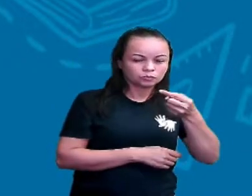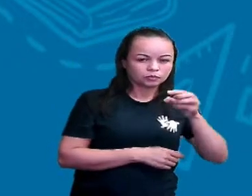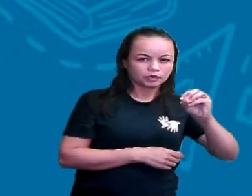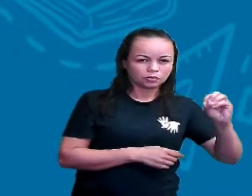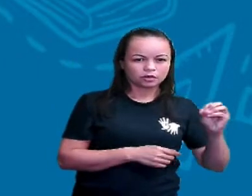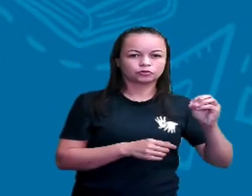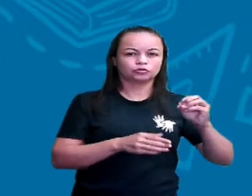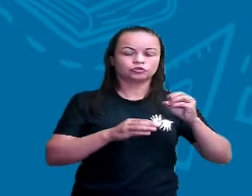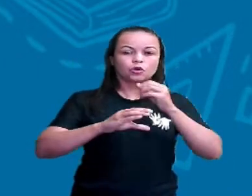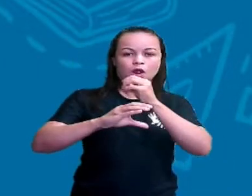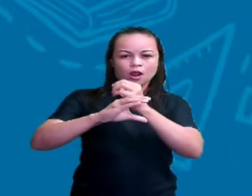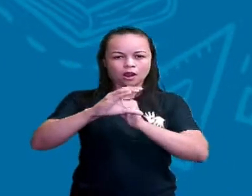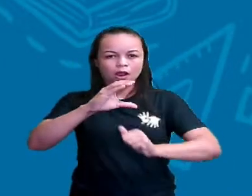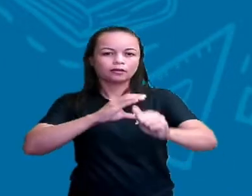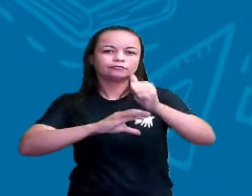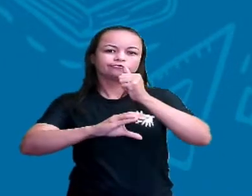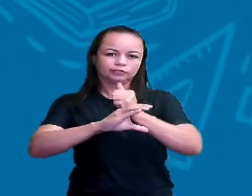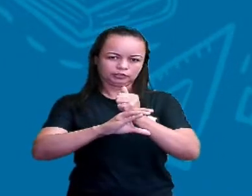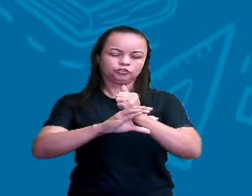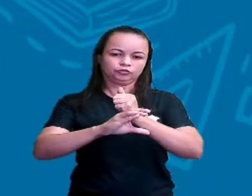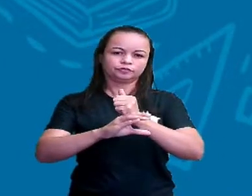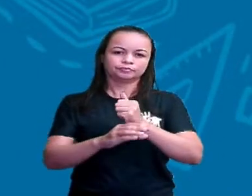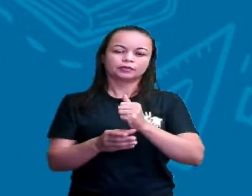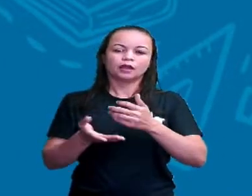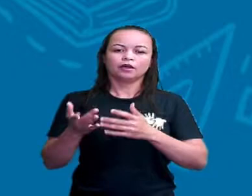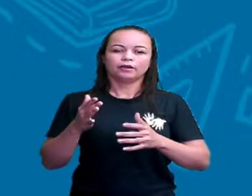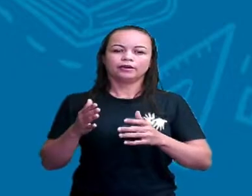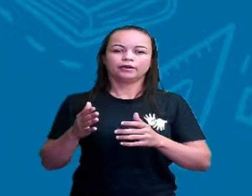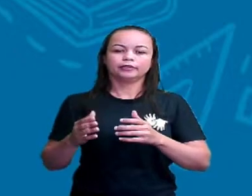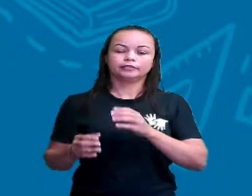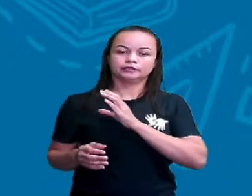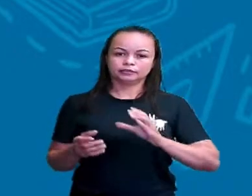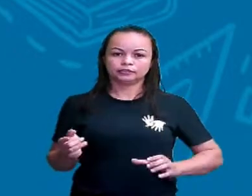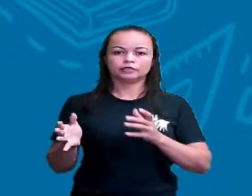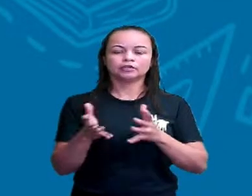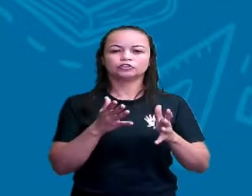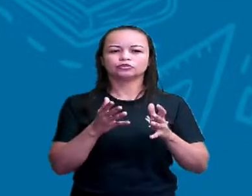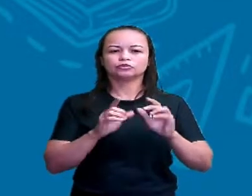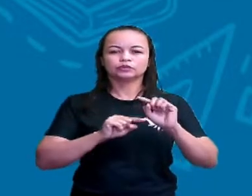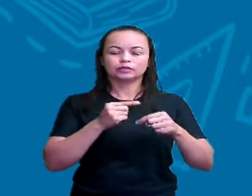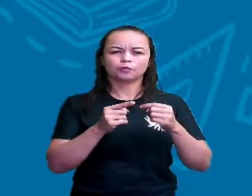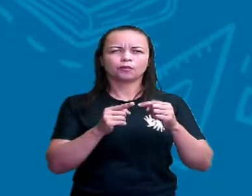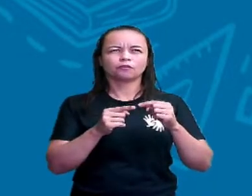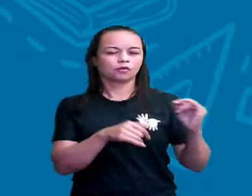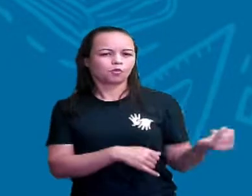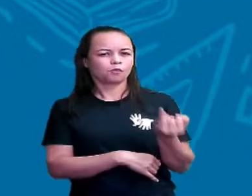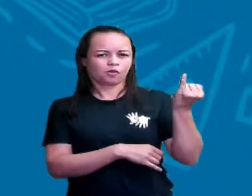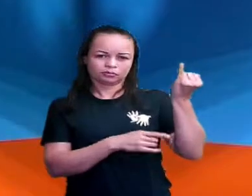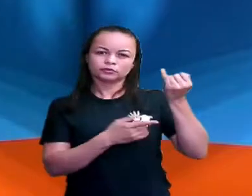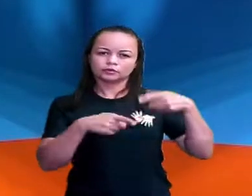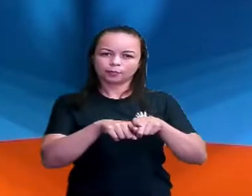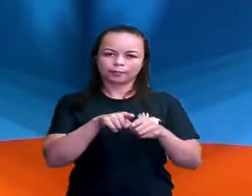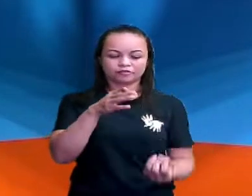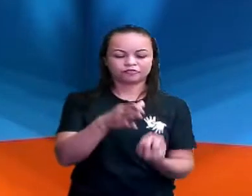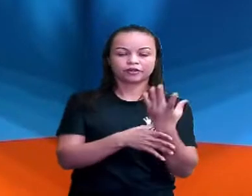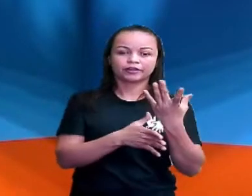de Cristo, tá? E o marco mais importante que aconteceu nesse período foi a invenção